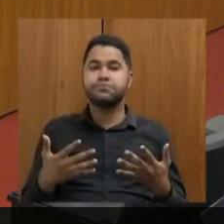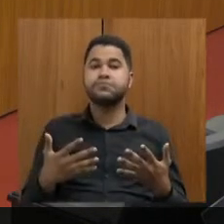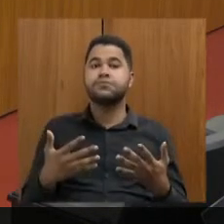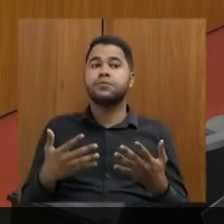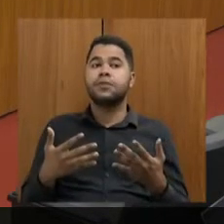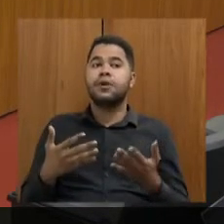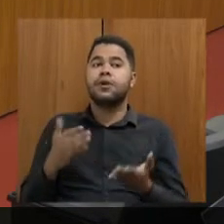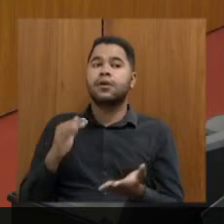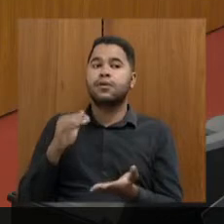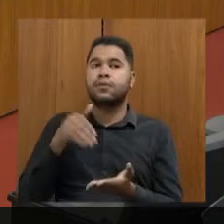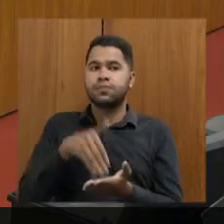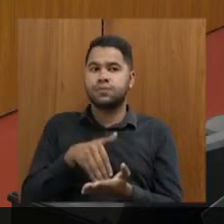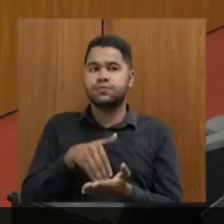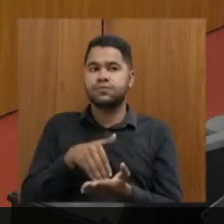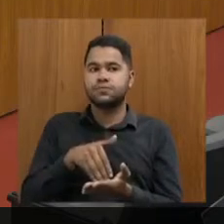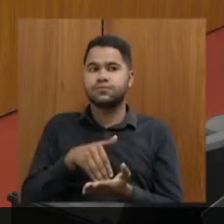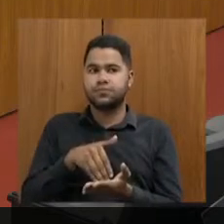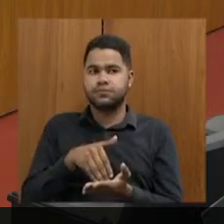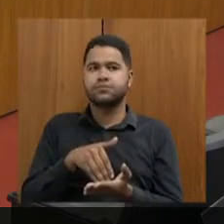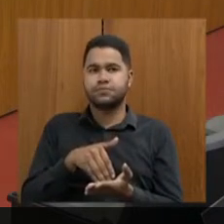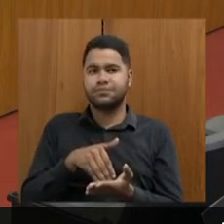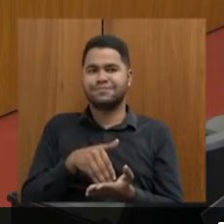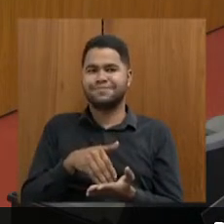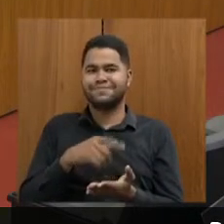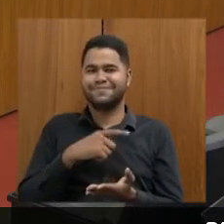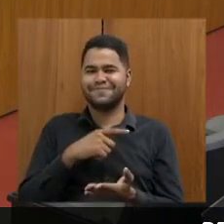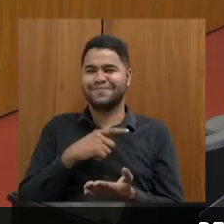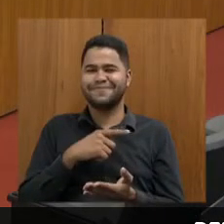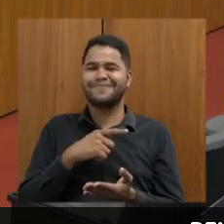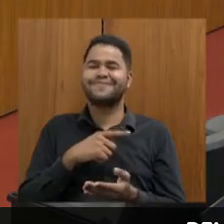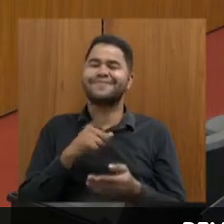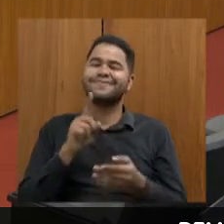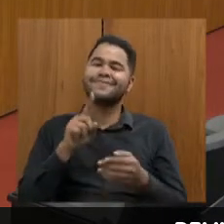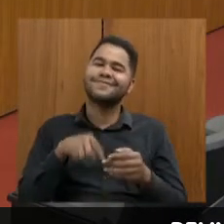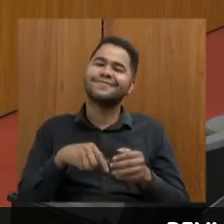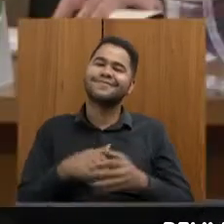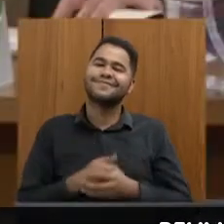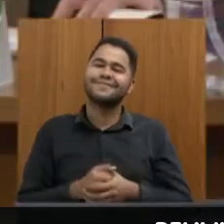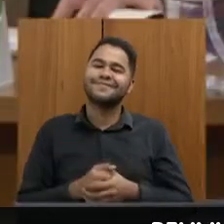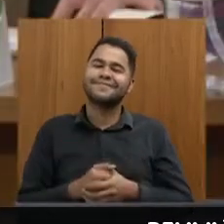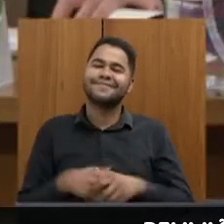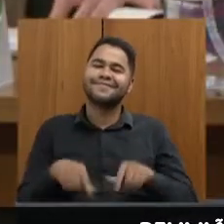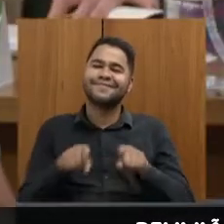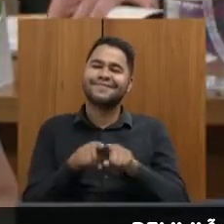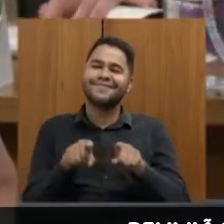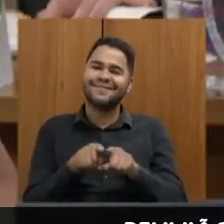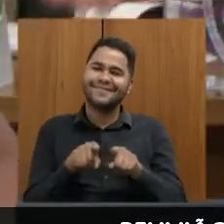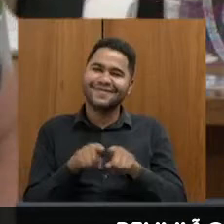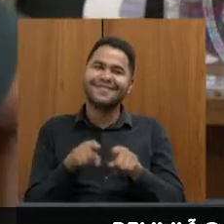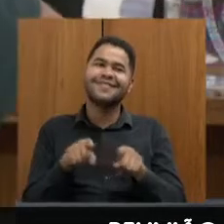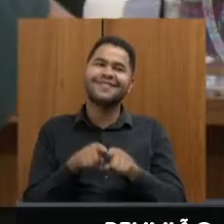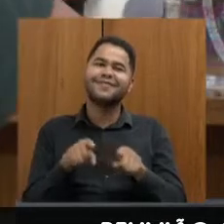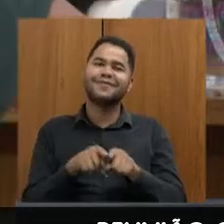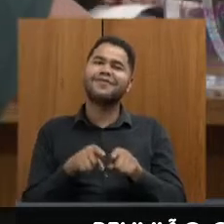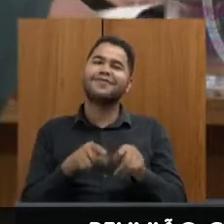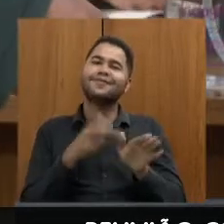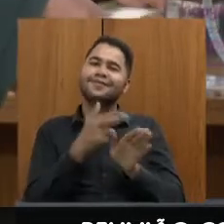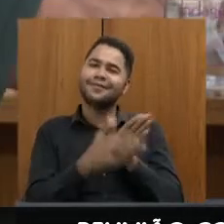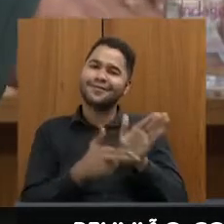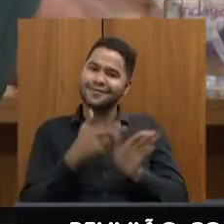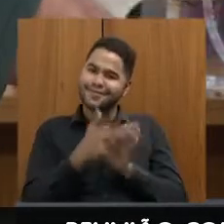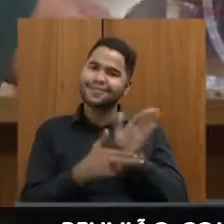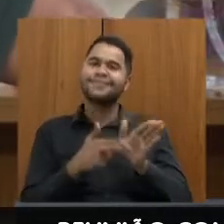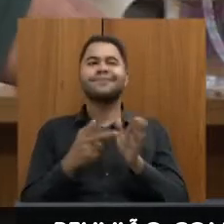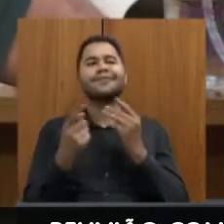o terminal e agora vai ter Estrada lá em Araguaína amanhã Esse também então vai ter ferrovia e